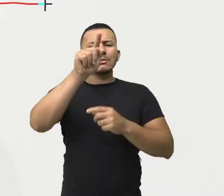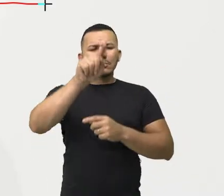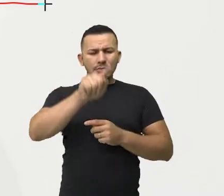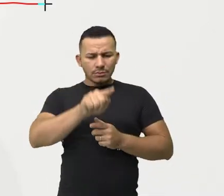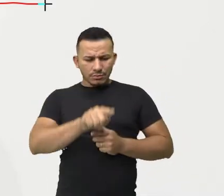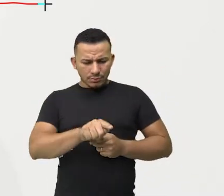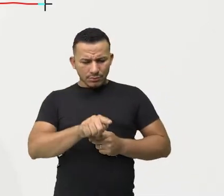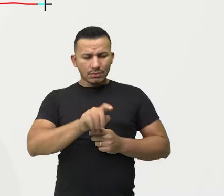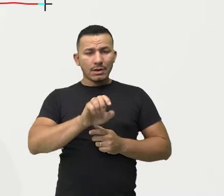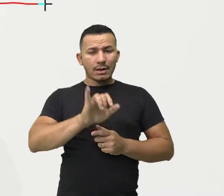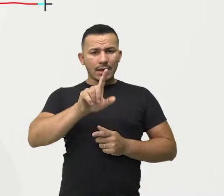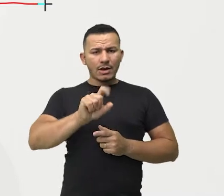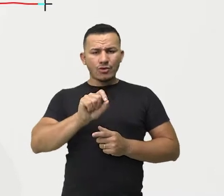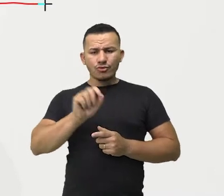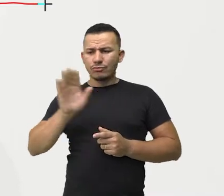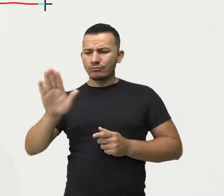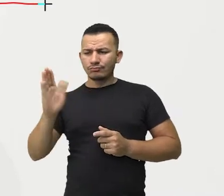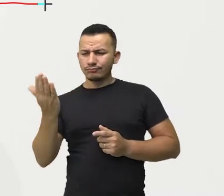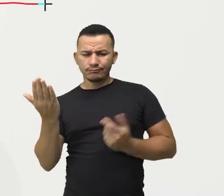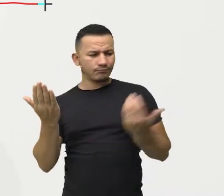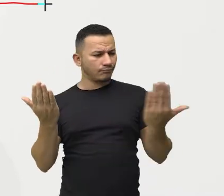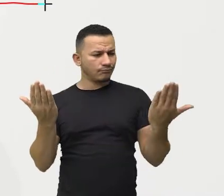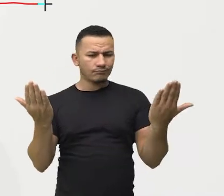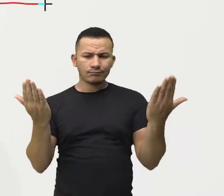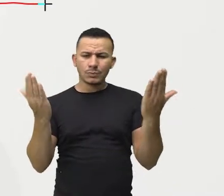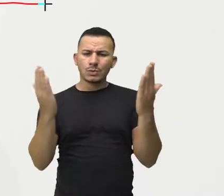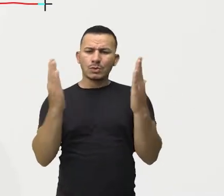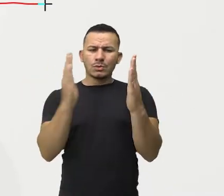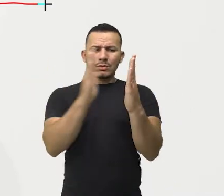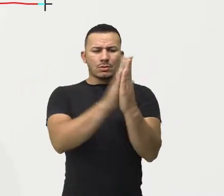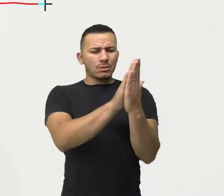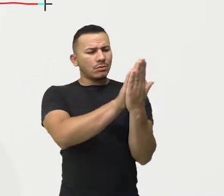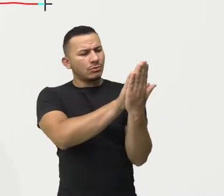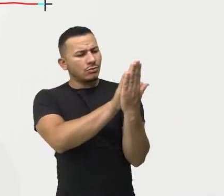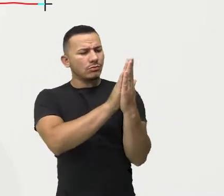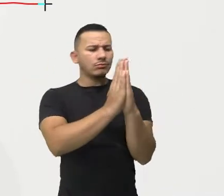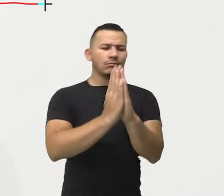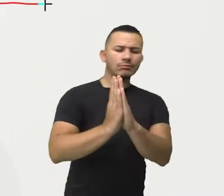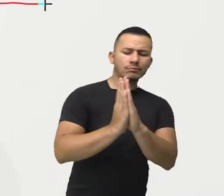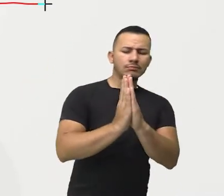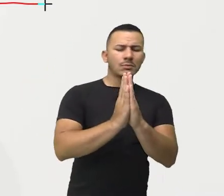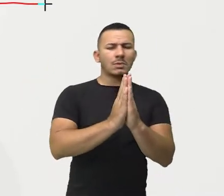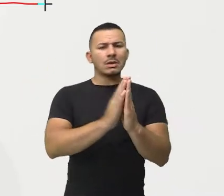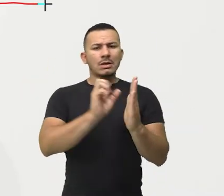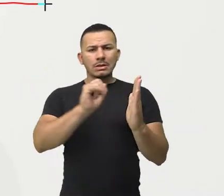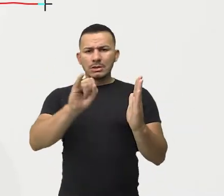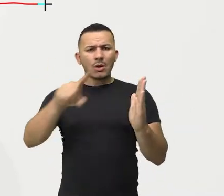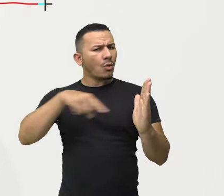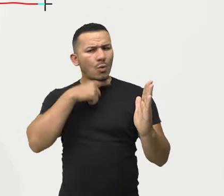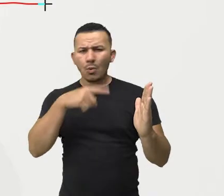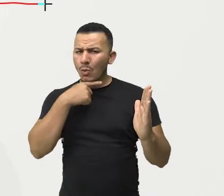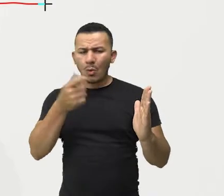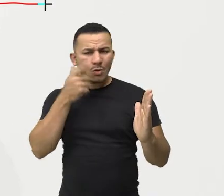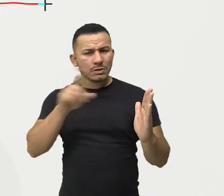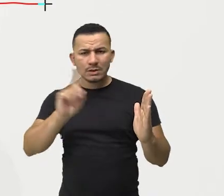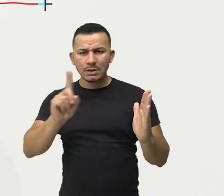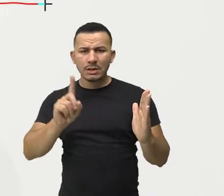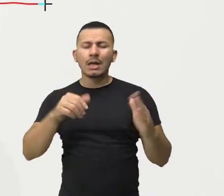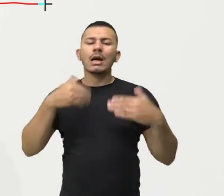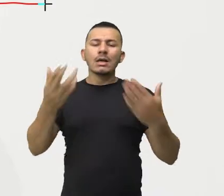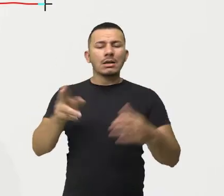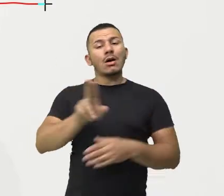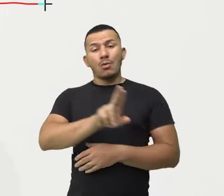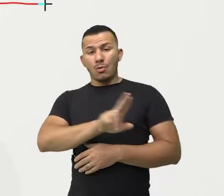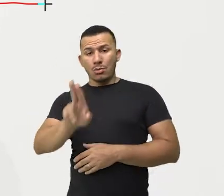a dobradura e fazer com que uma figura fique sobreposta à outra, se você não consegue isso, você